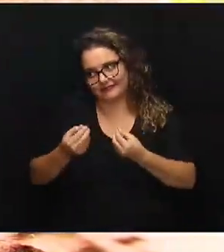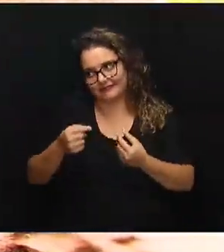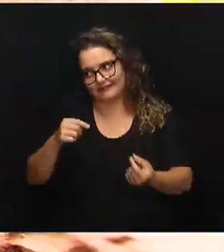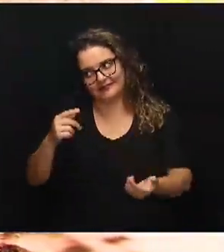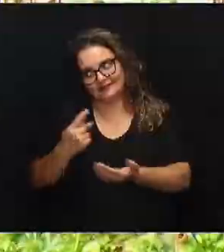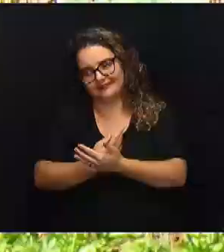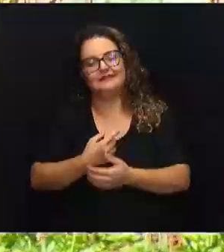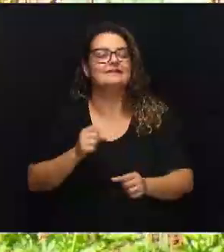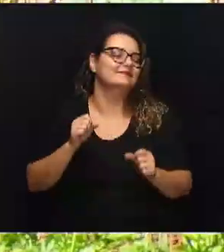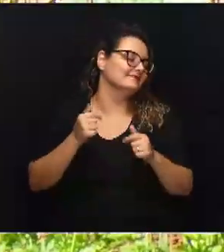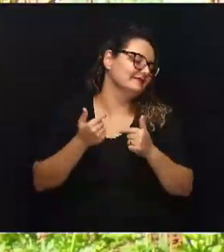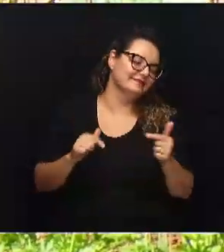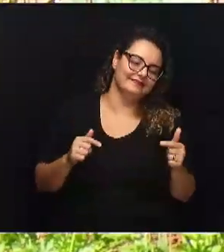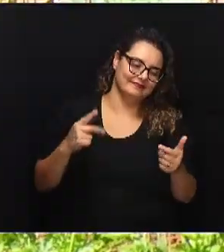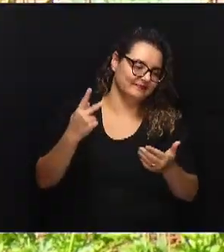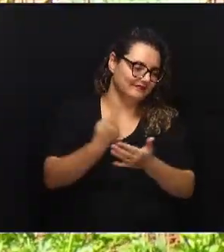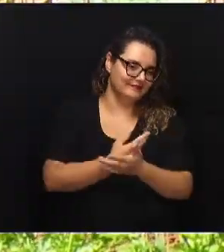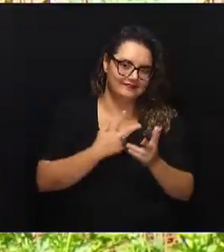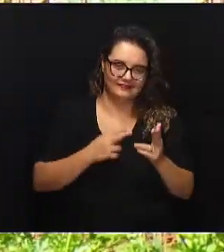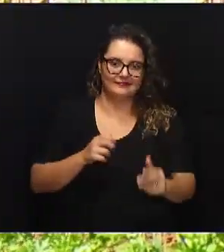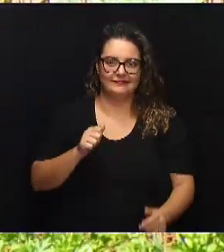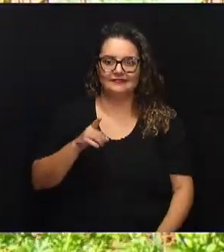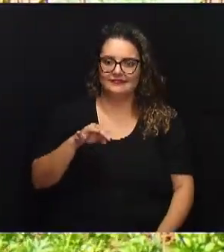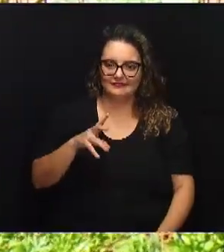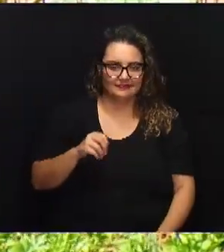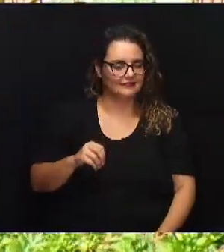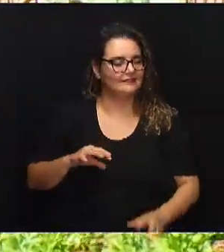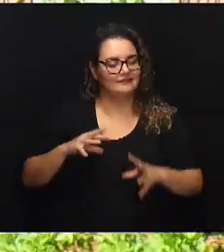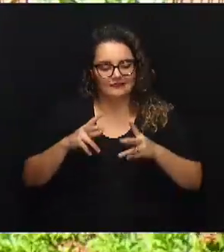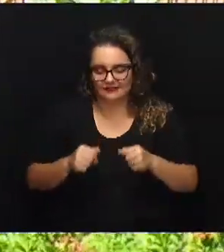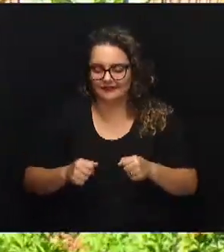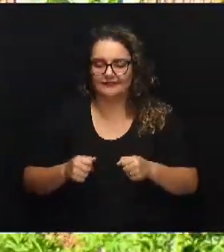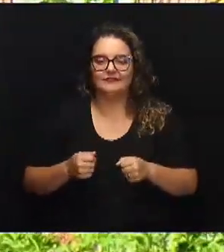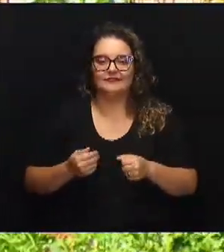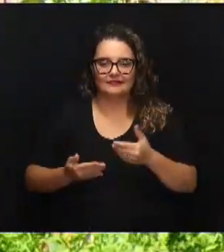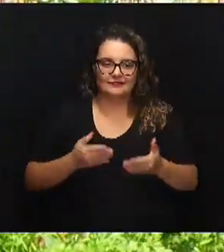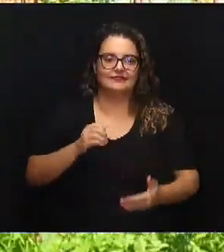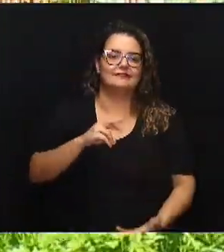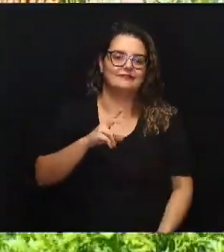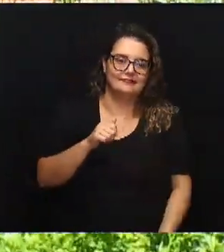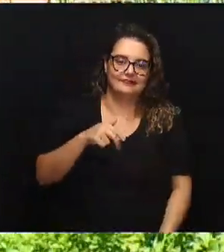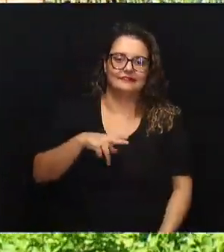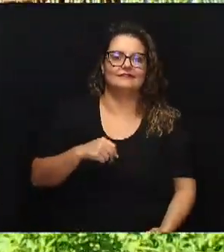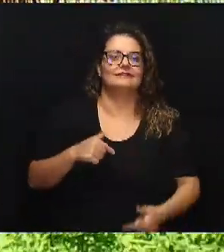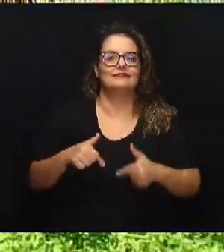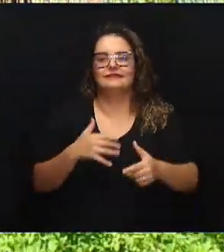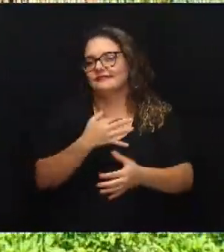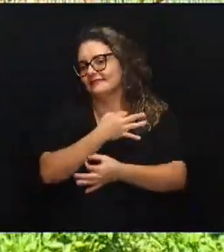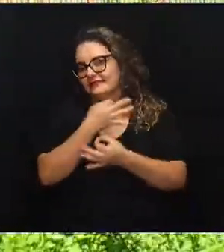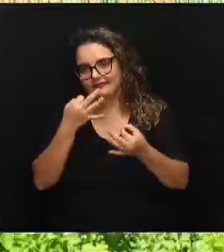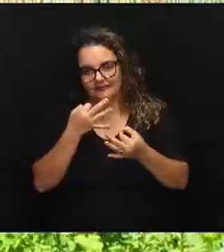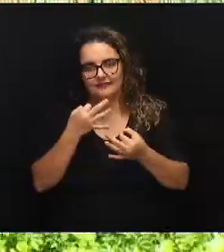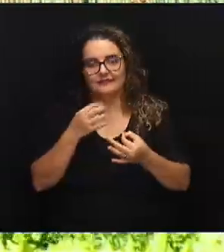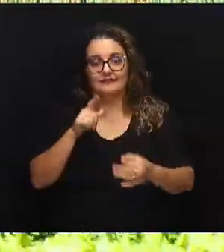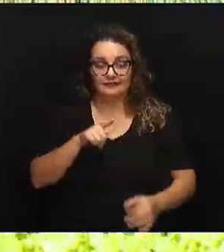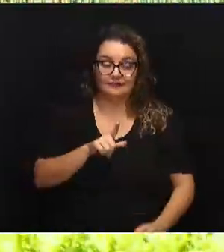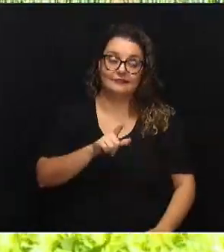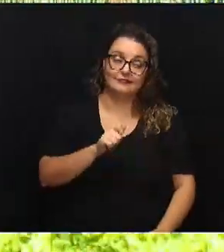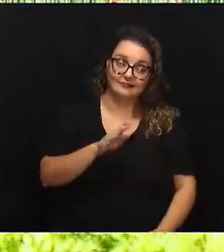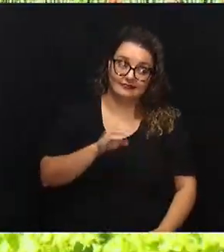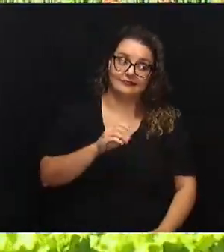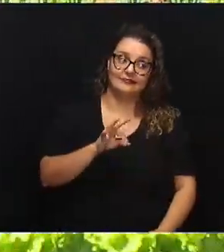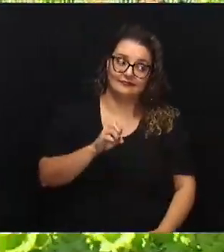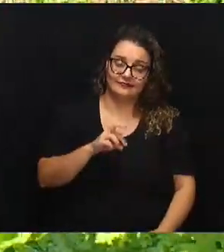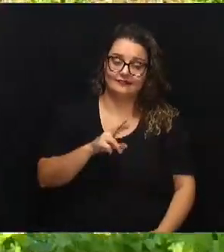tem como dar errado. Adubo, tudo orgânico, é um trabalho espetacular, é muito bom. É uma laboterapia que não tem